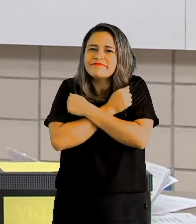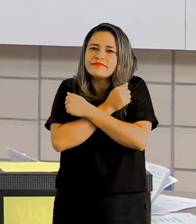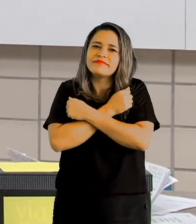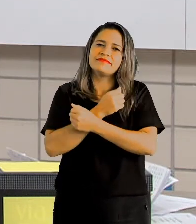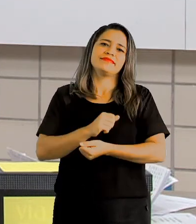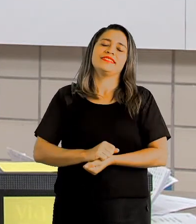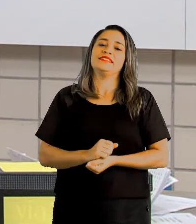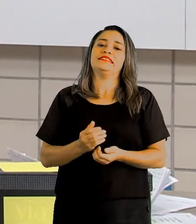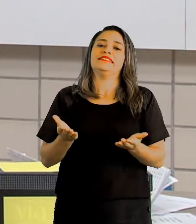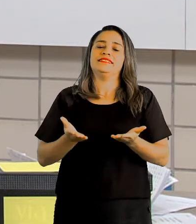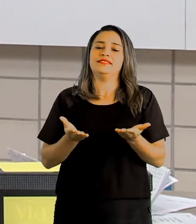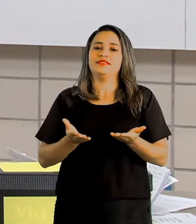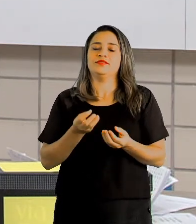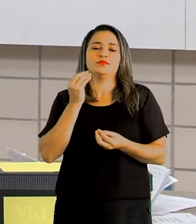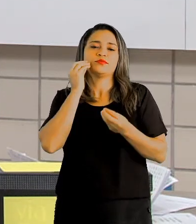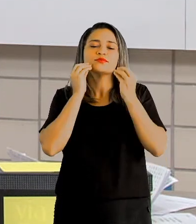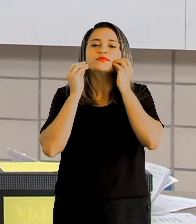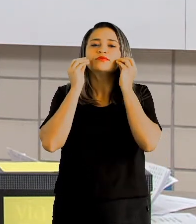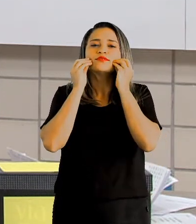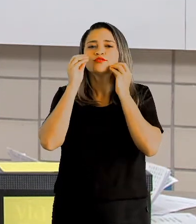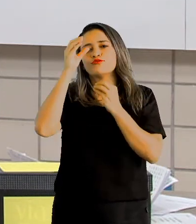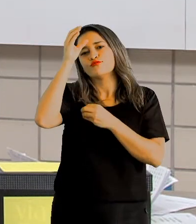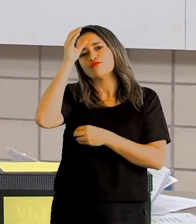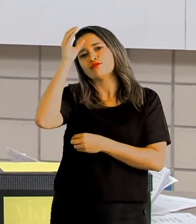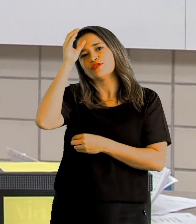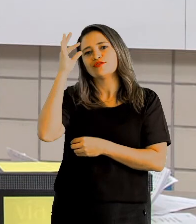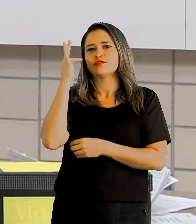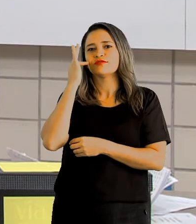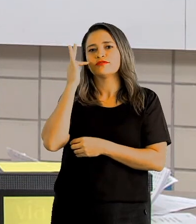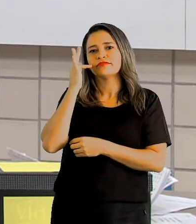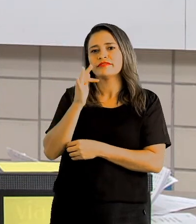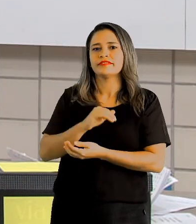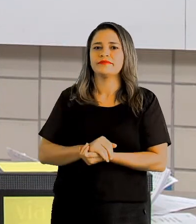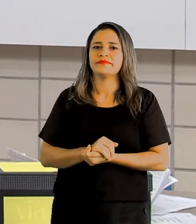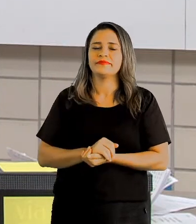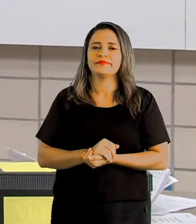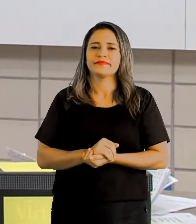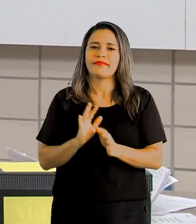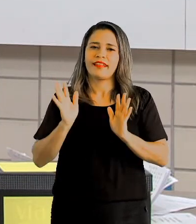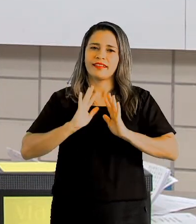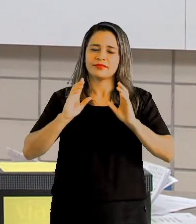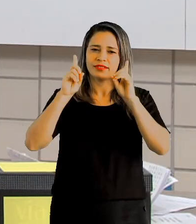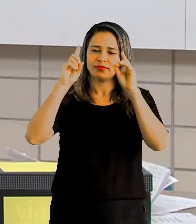claro, por enquanto. Um beijo carinhoso da tia Fran e da Francisquinha. Fique com Deus.